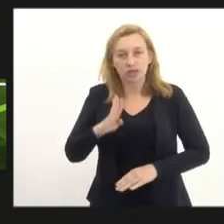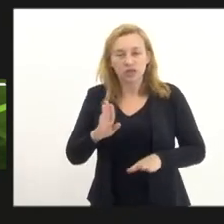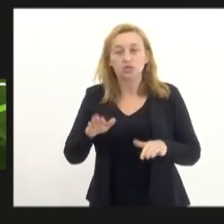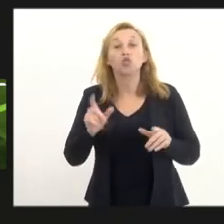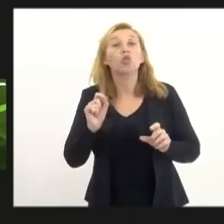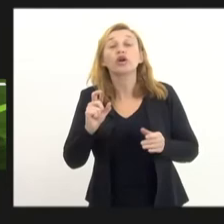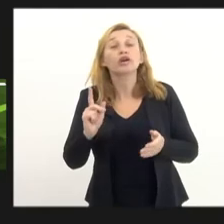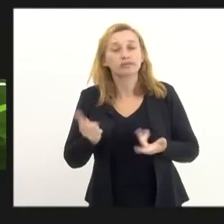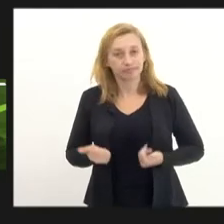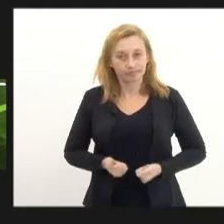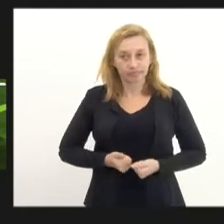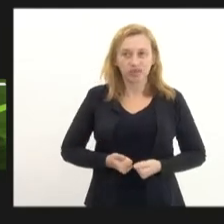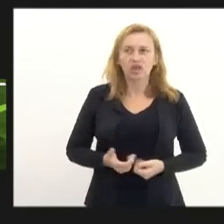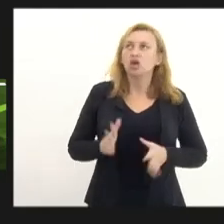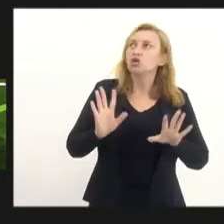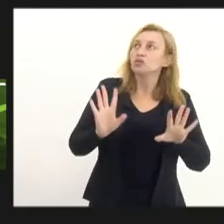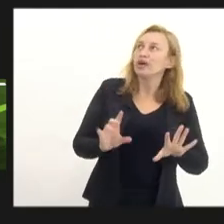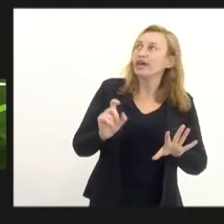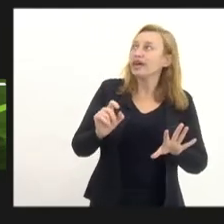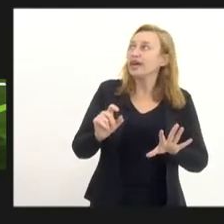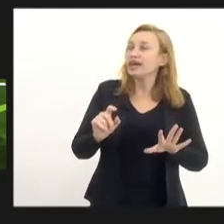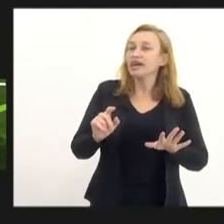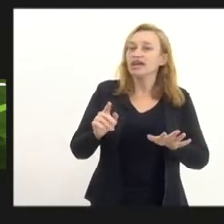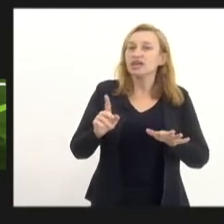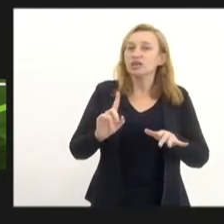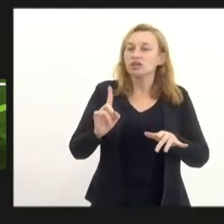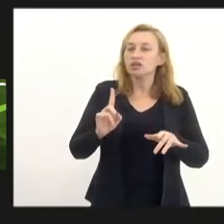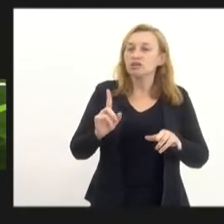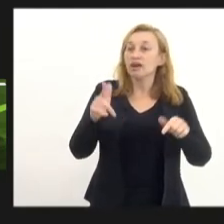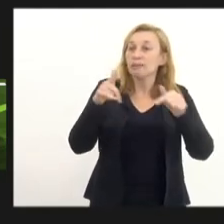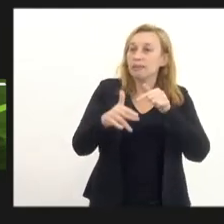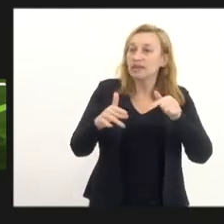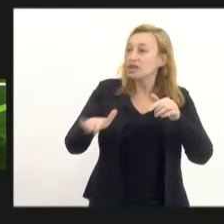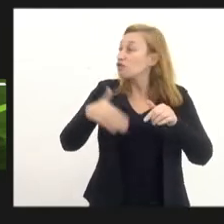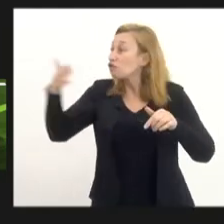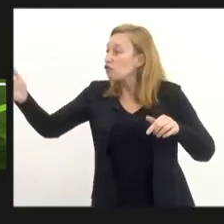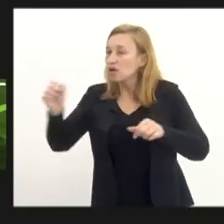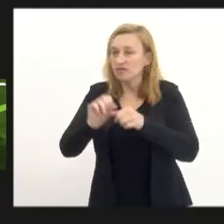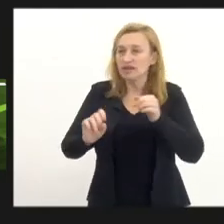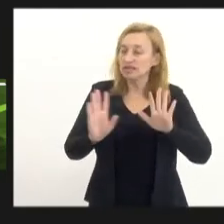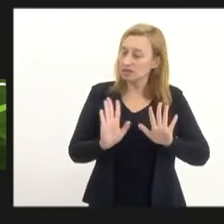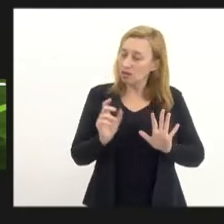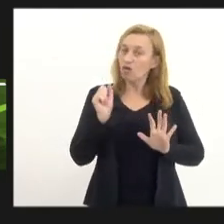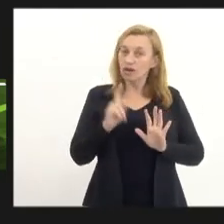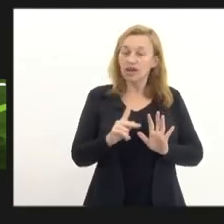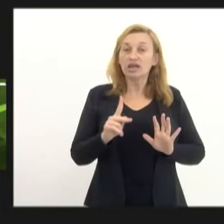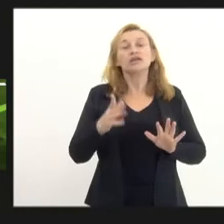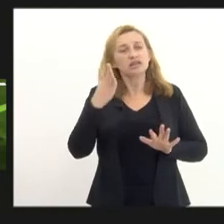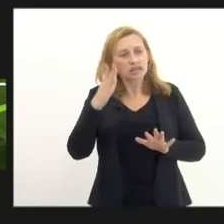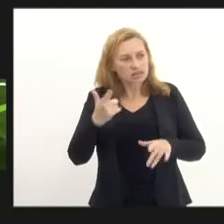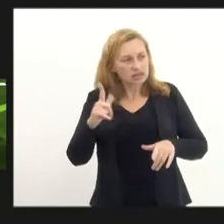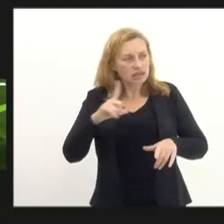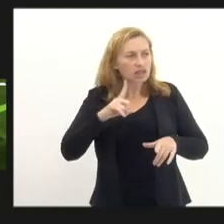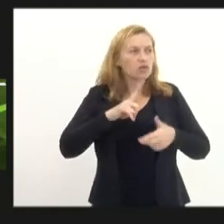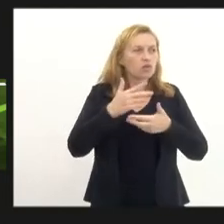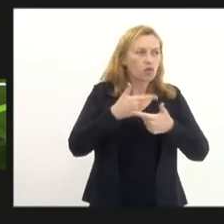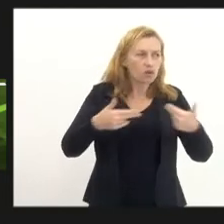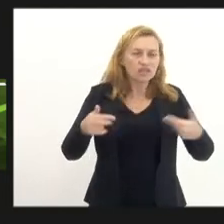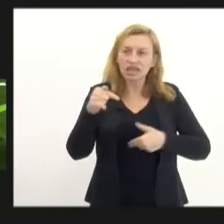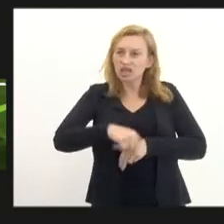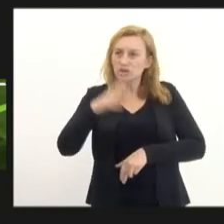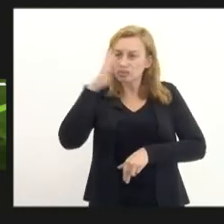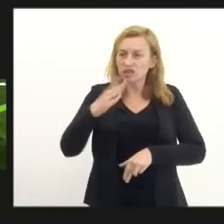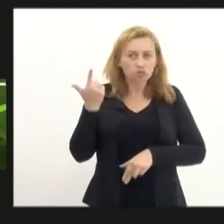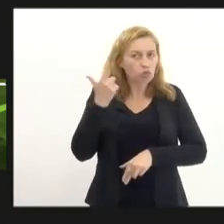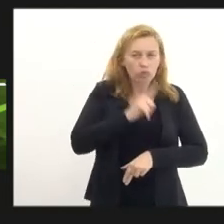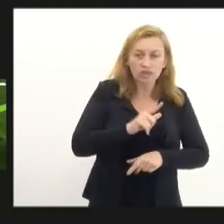né? Não é que não vá fazer lá fora, porque tem coisas que nem aqui nós temos condições de fazer, mas